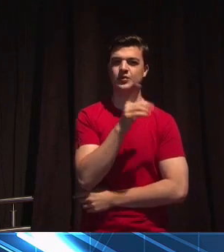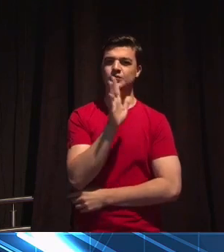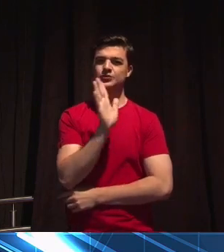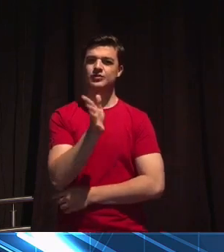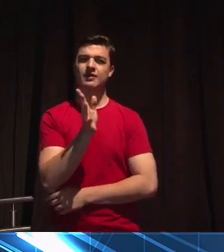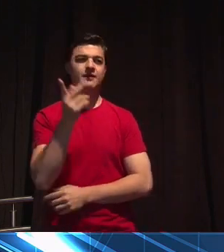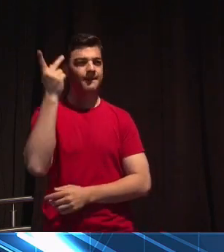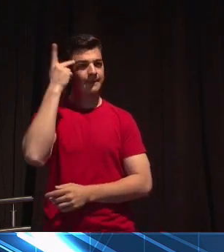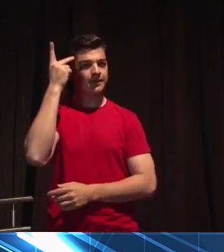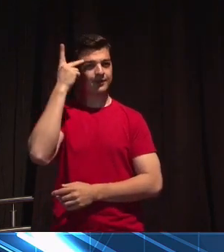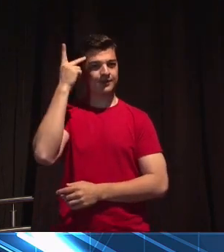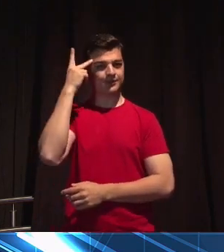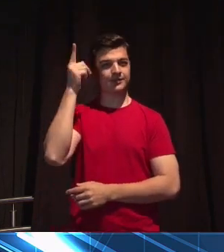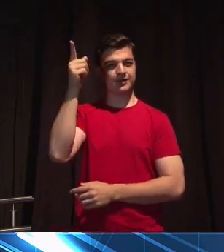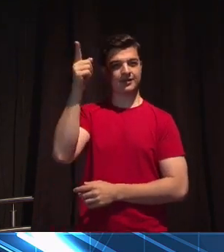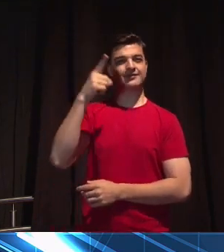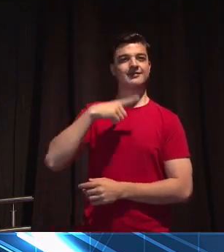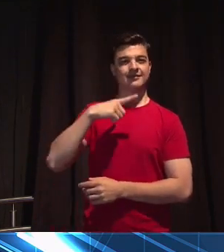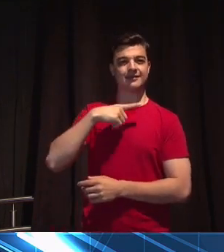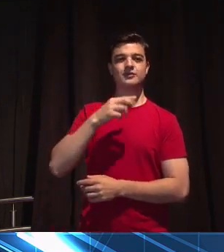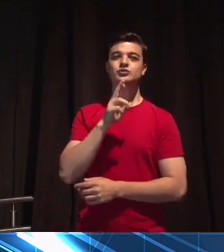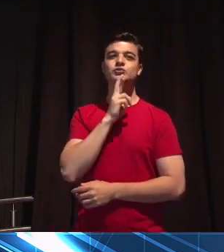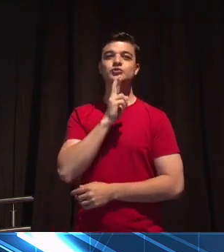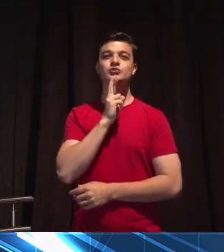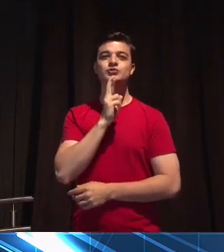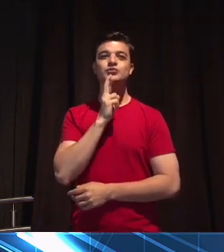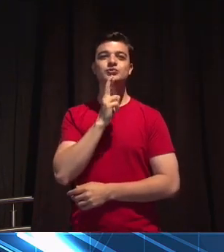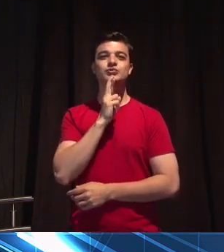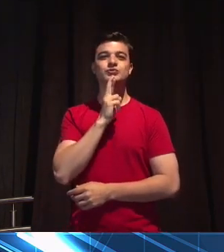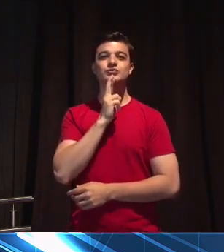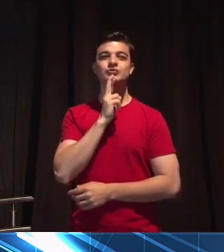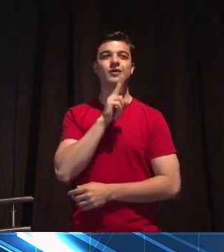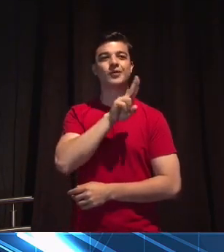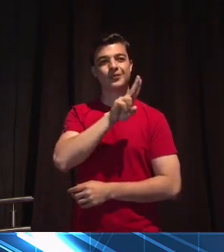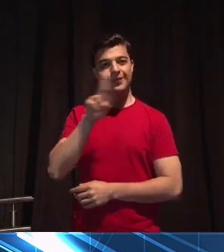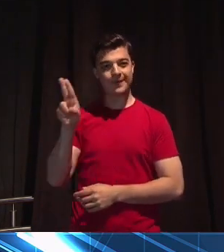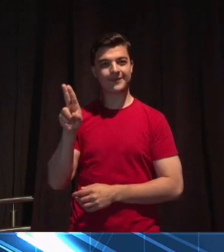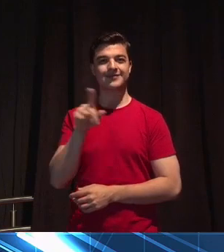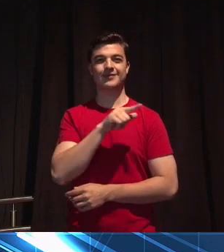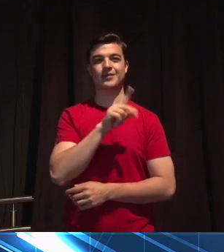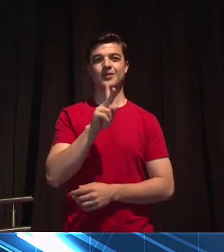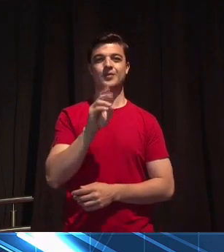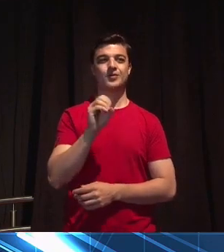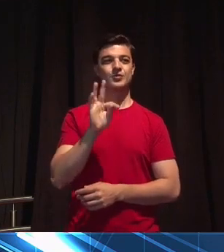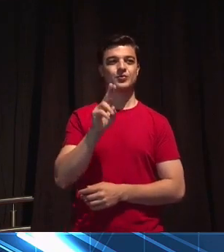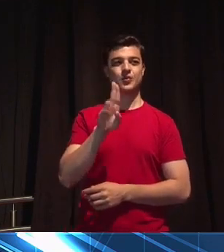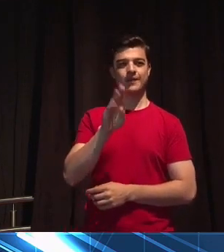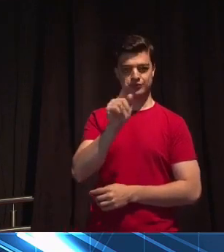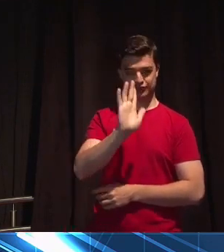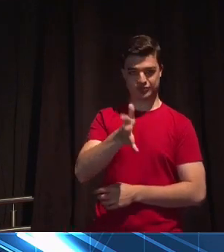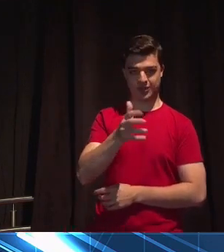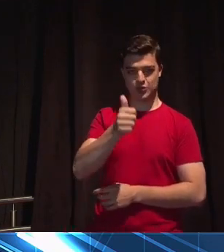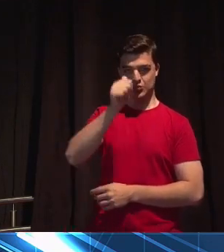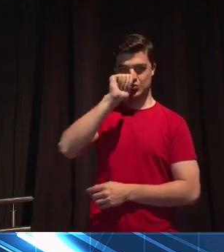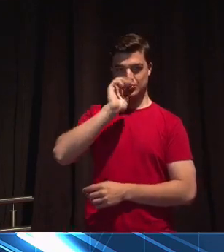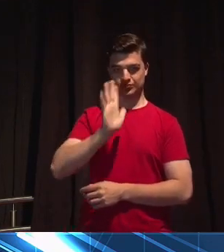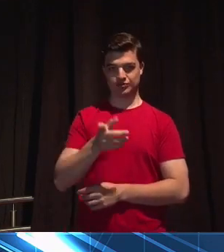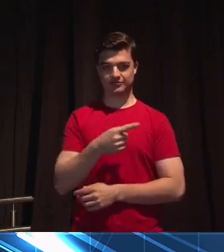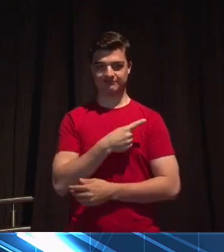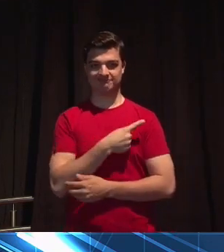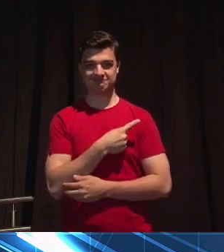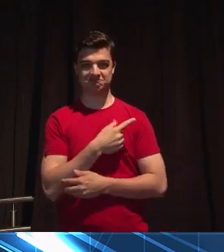do Estado de São Paulo é um refrigerante uma Tubaína beleza Alguém já tomou cotuba aí manda assim aí no chat aí pessoal